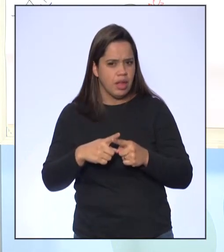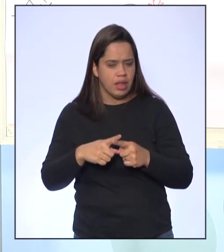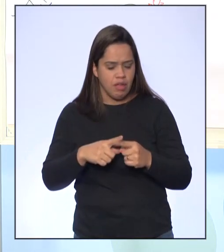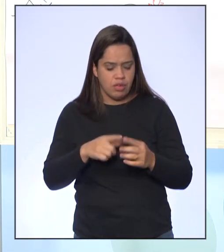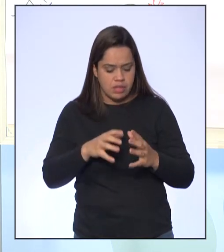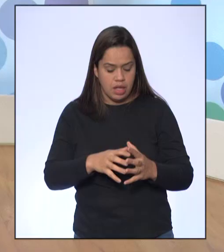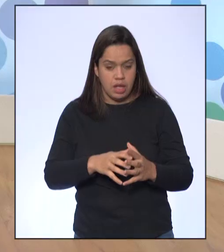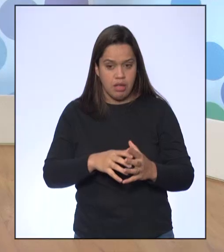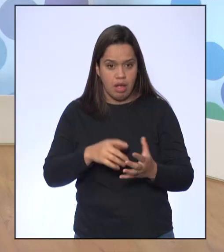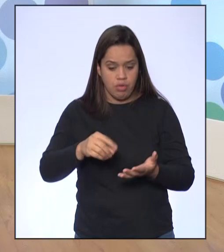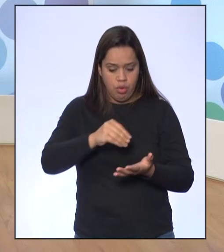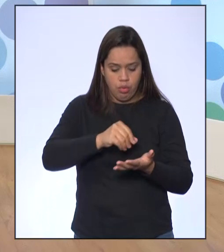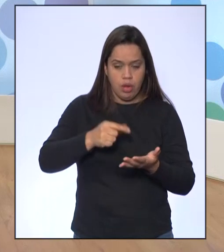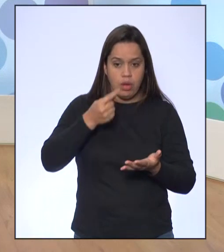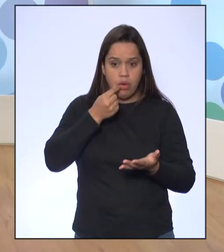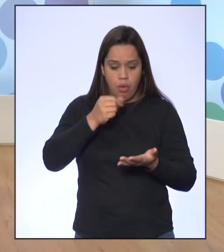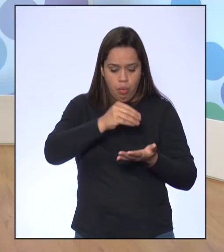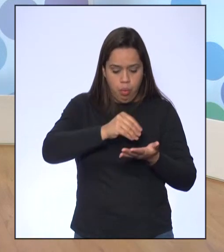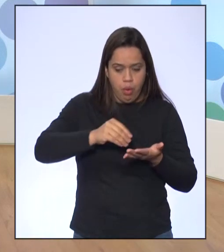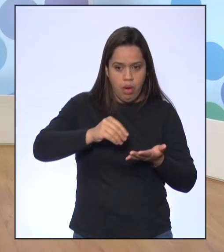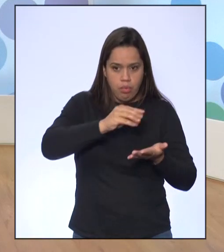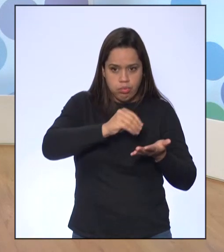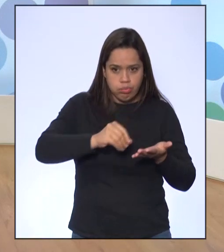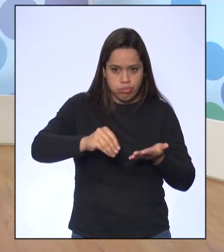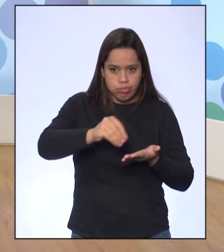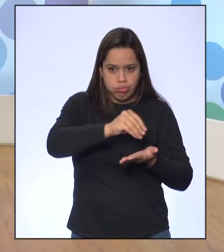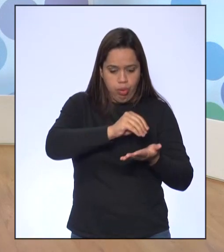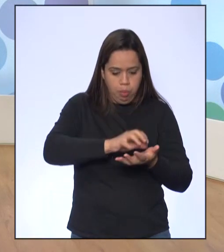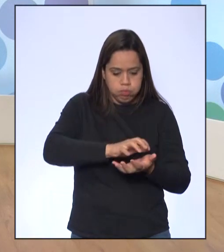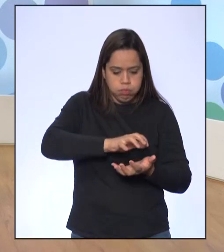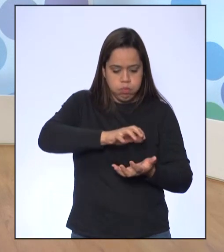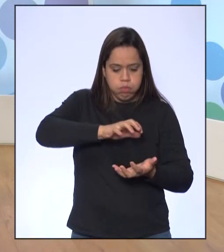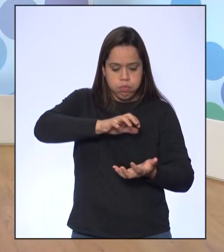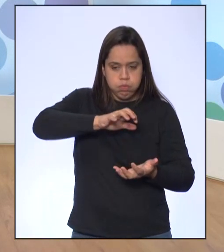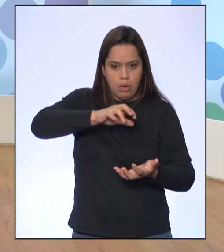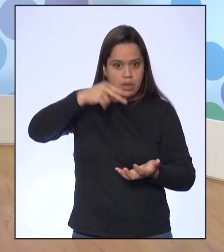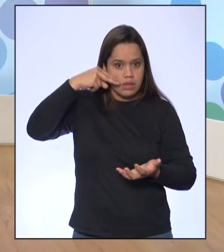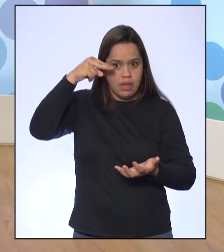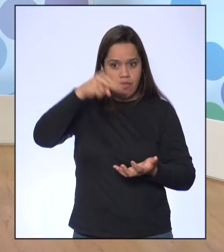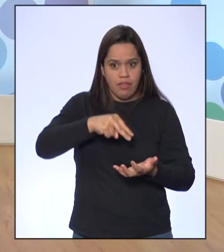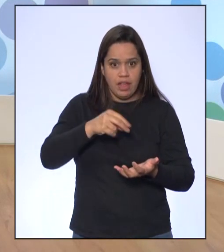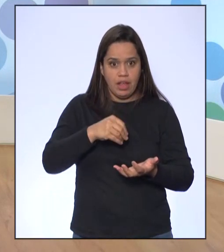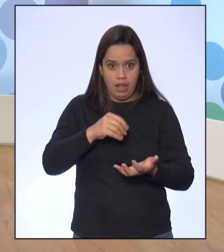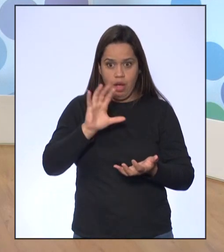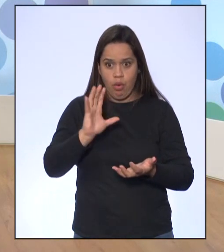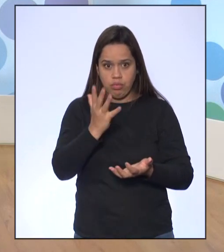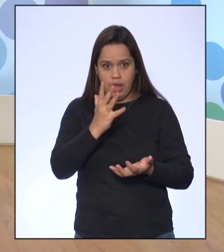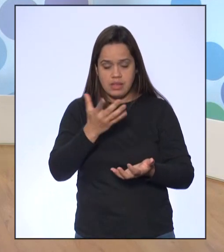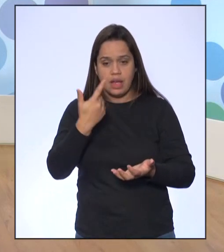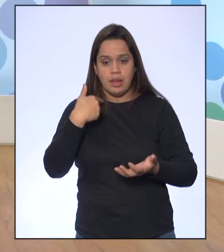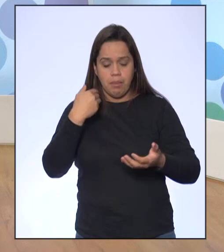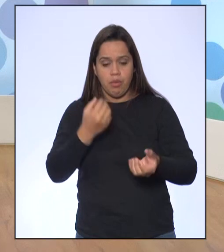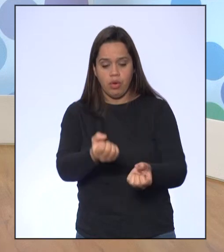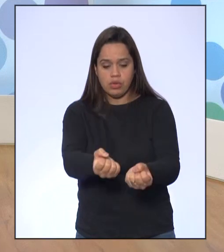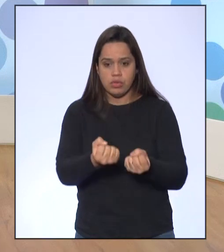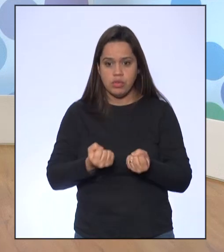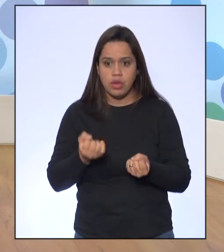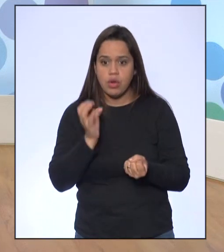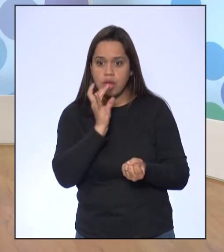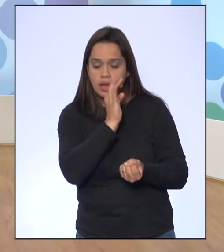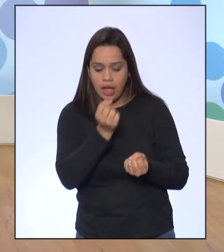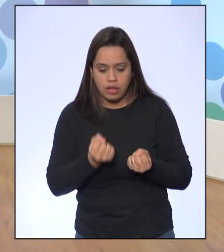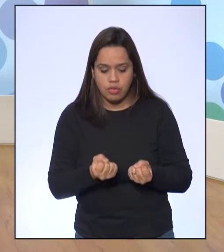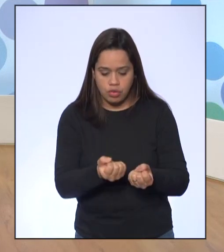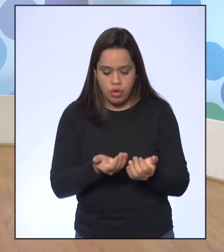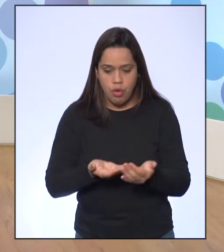ele tenta escapar e a massa cresce. A gente corta ali e vê aqueles furinhos da massa. Sua mãe coloca no forno. O que acontece? Vira um